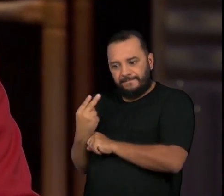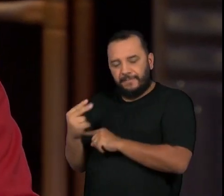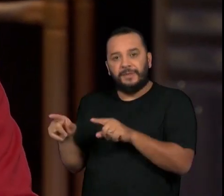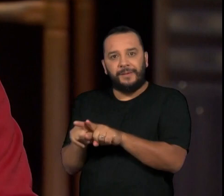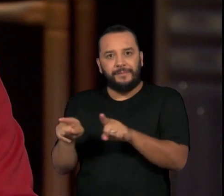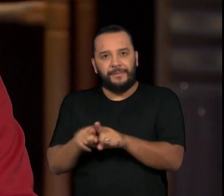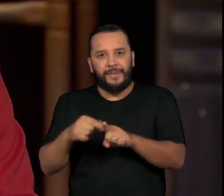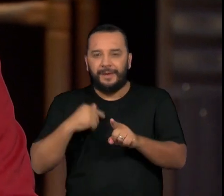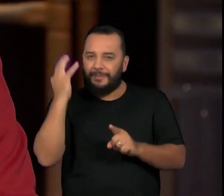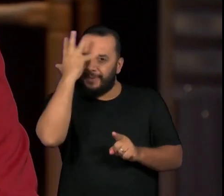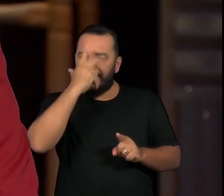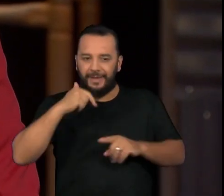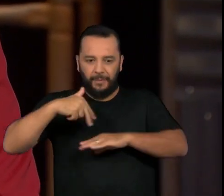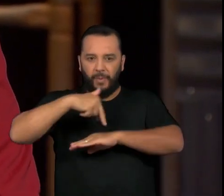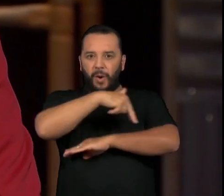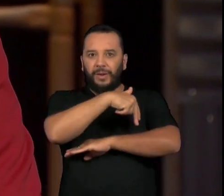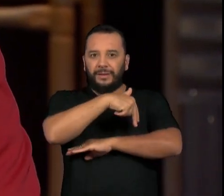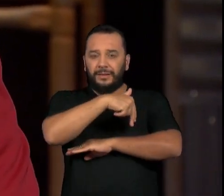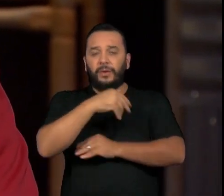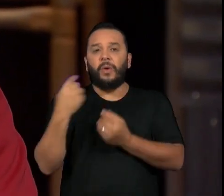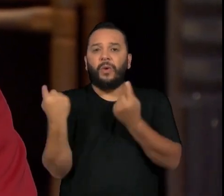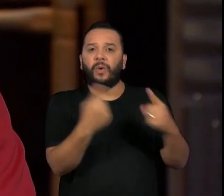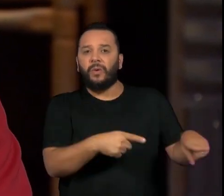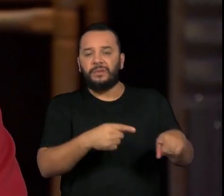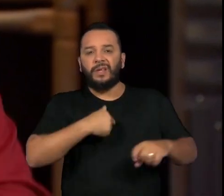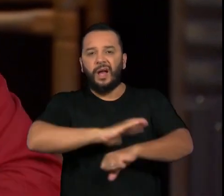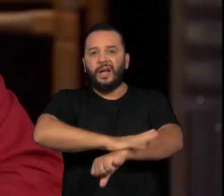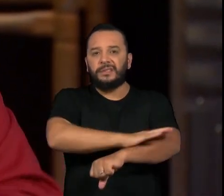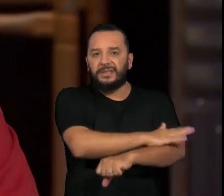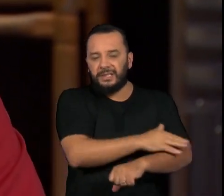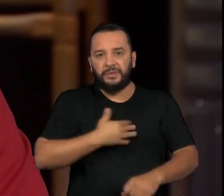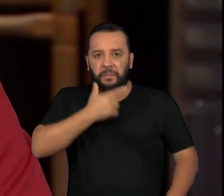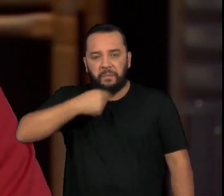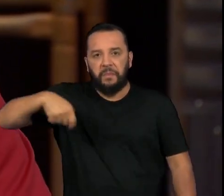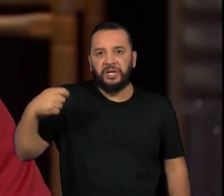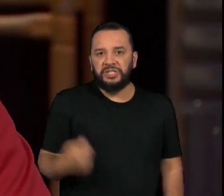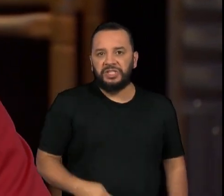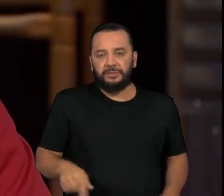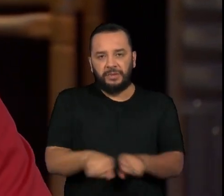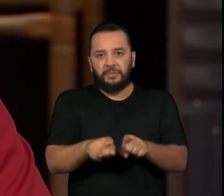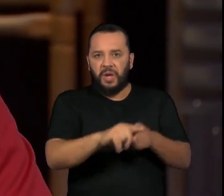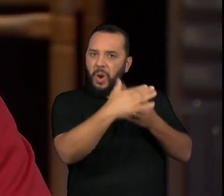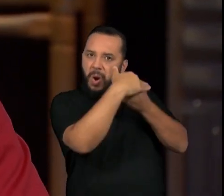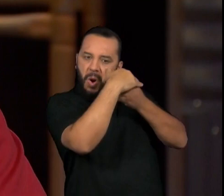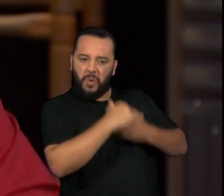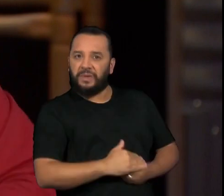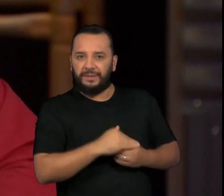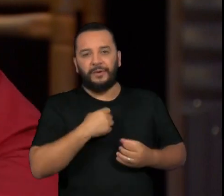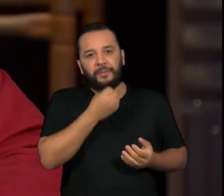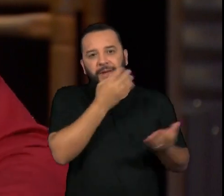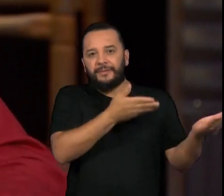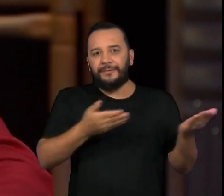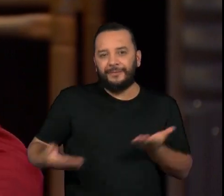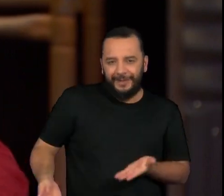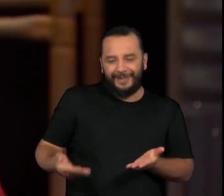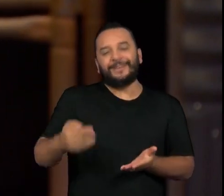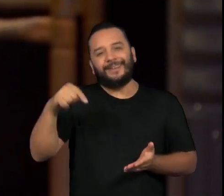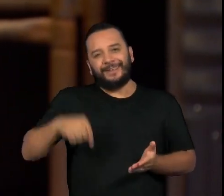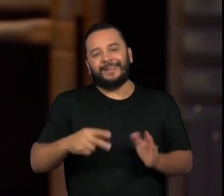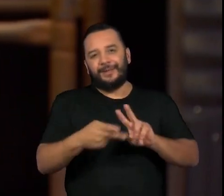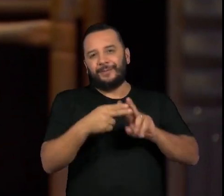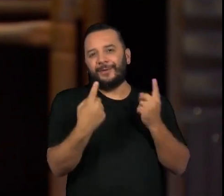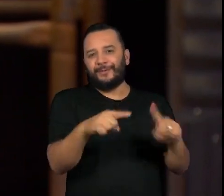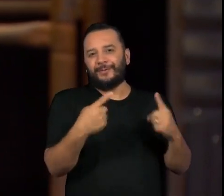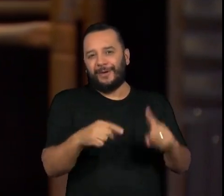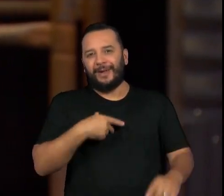moda contra o racismo, o machismo e toda forma de opressão. Seja bem-vinda ao Provoca, diretamente da